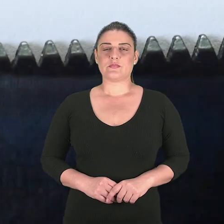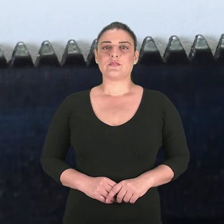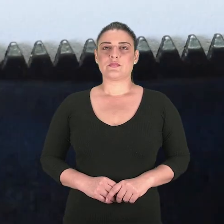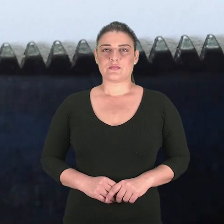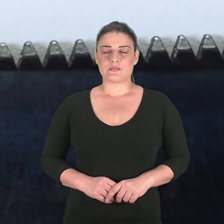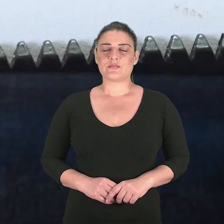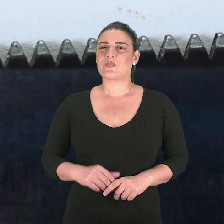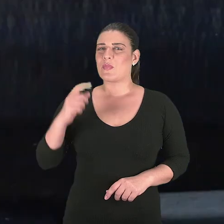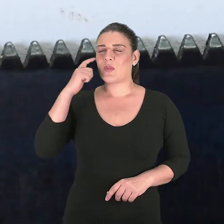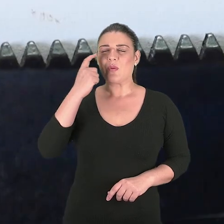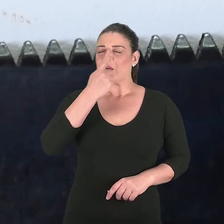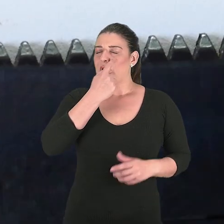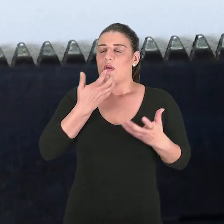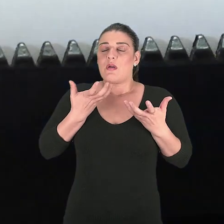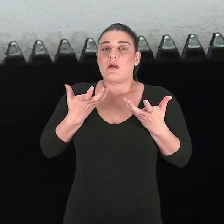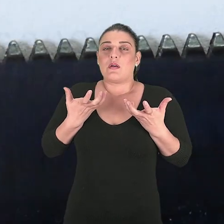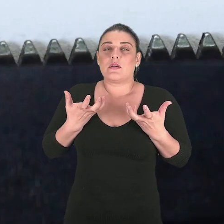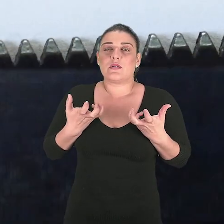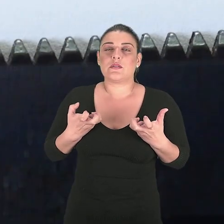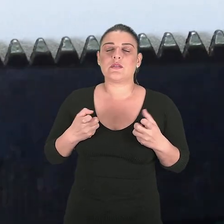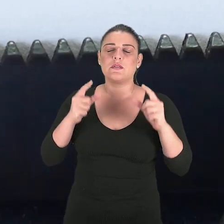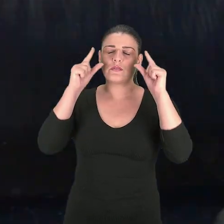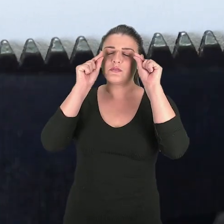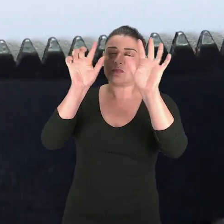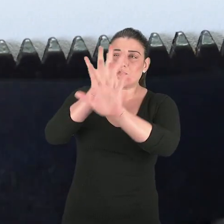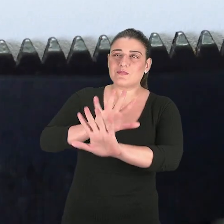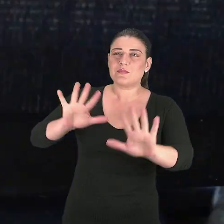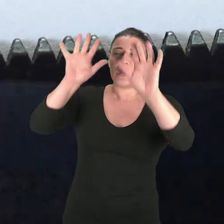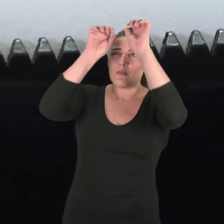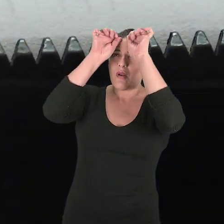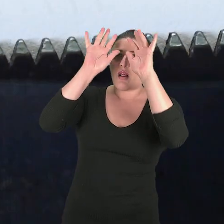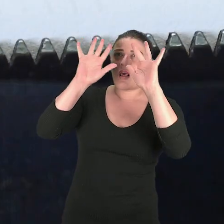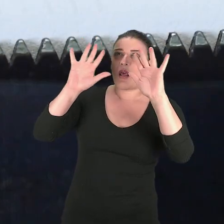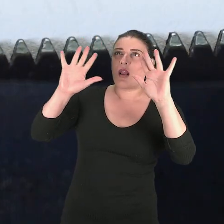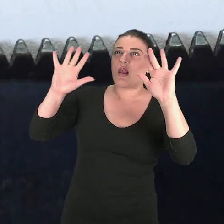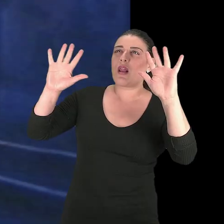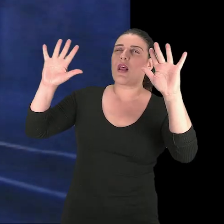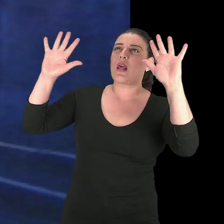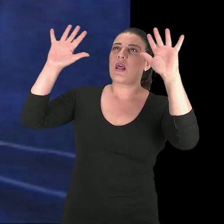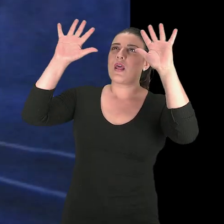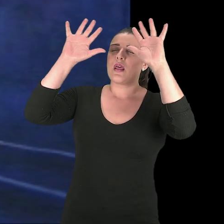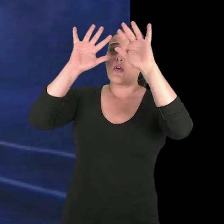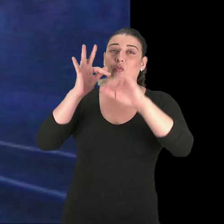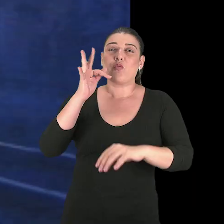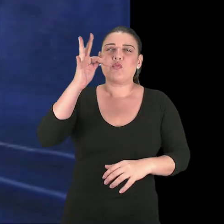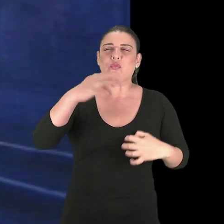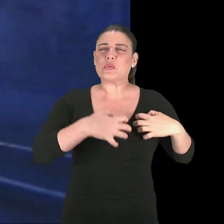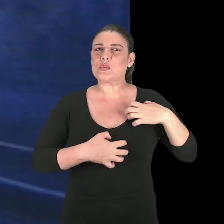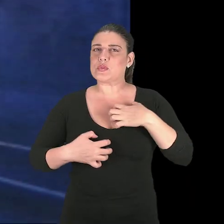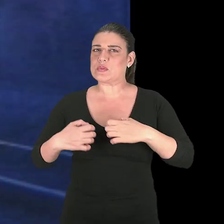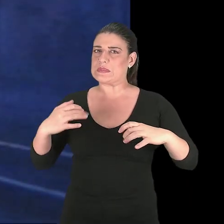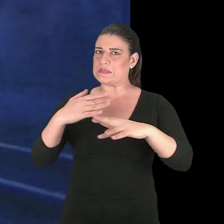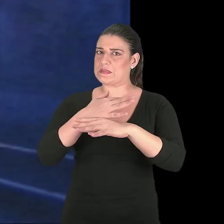Cerrando os meus olhos, fatigados do assombro das tuas visões, eu fico sonhando com o teu atordoante futuro,